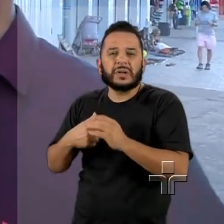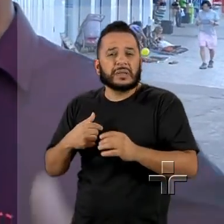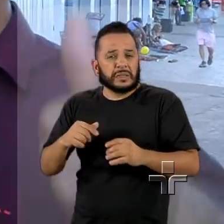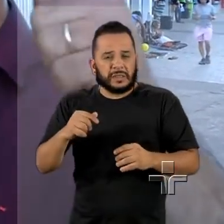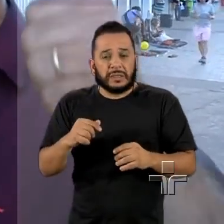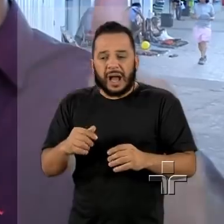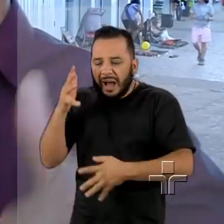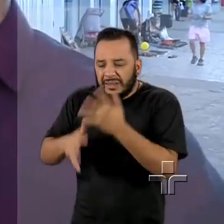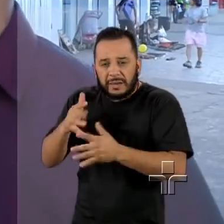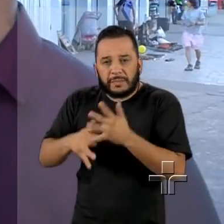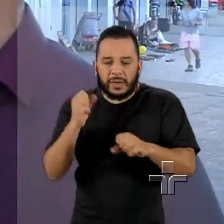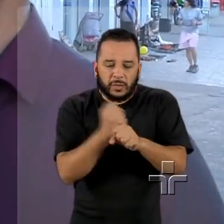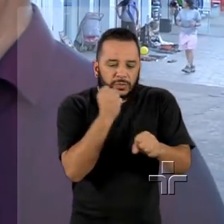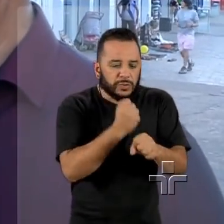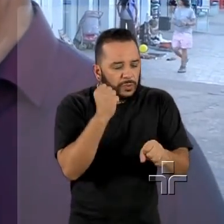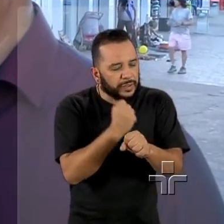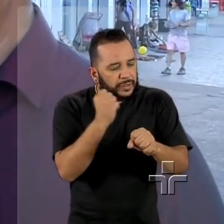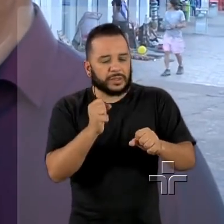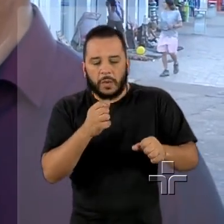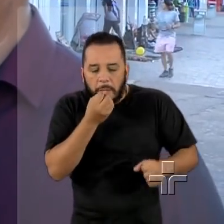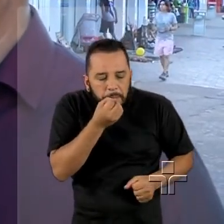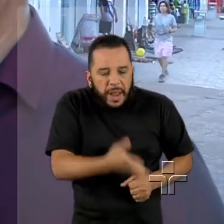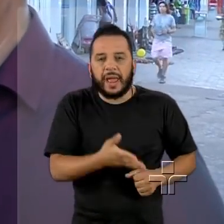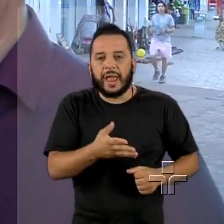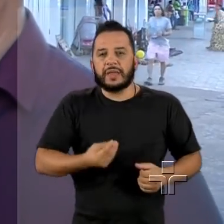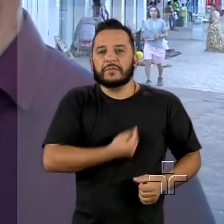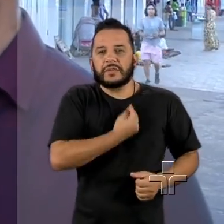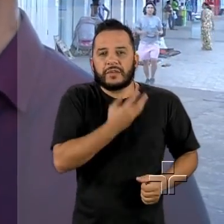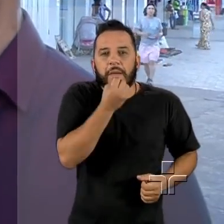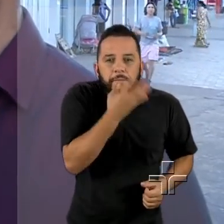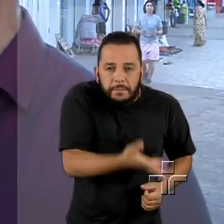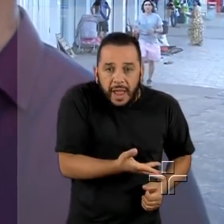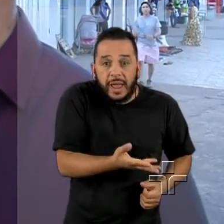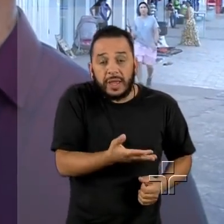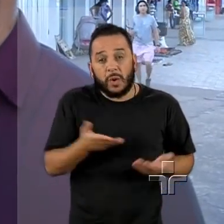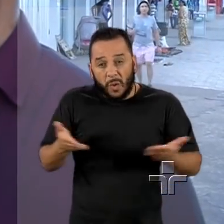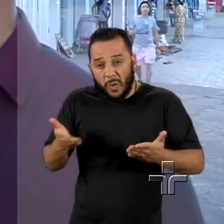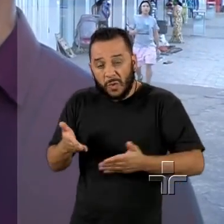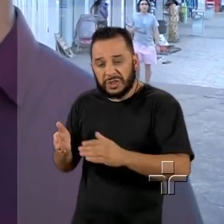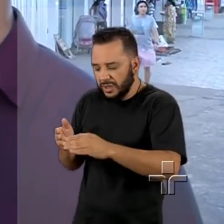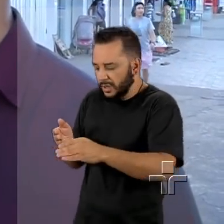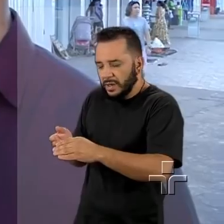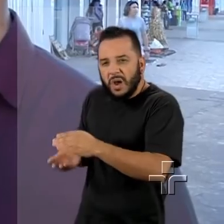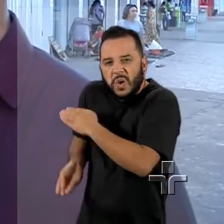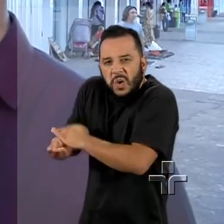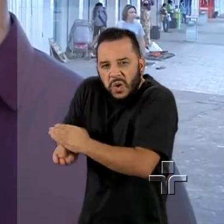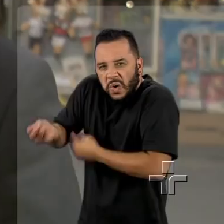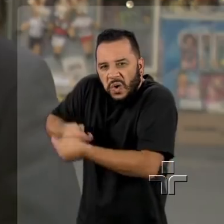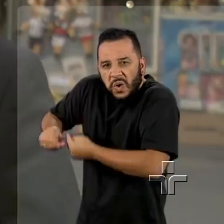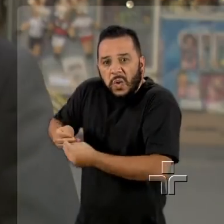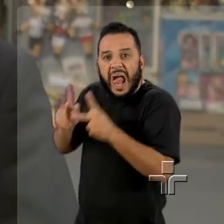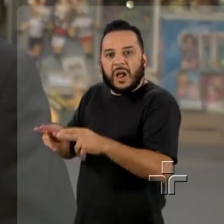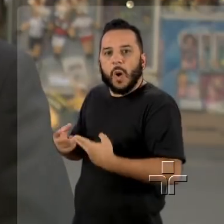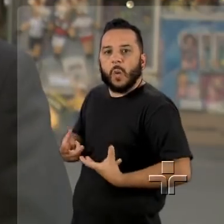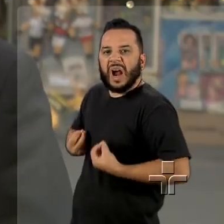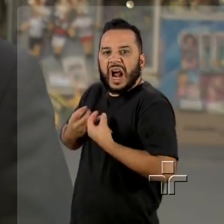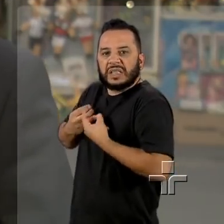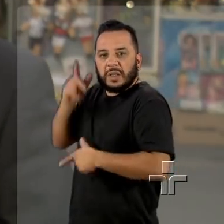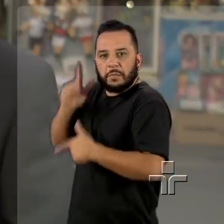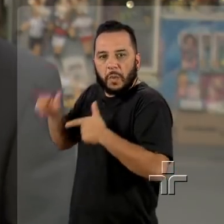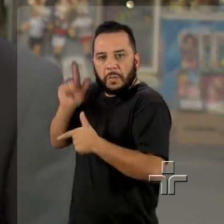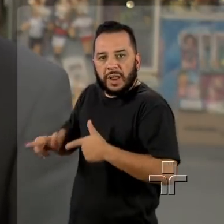esse protagonismo existiu porque, infelizmente, grande parte daqueles que são responsáveis pelo país, nos últimos tempos, não foram